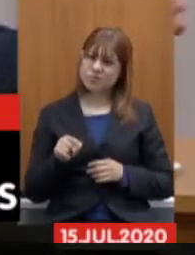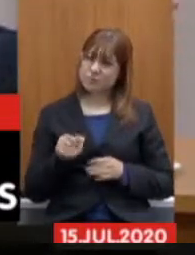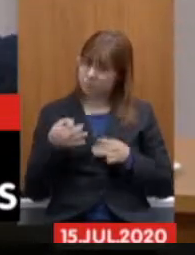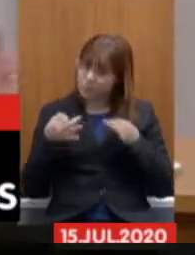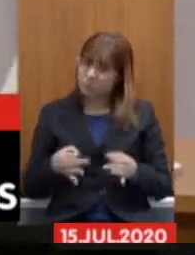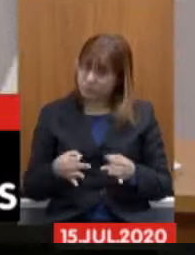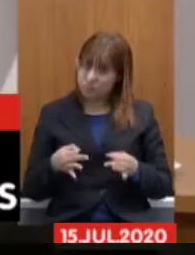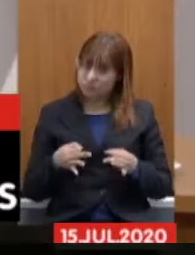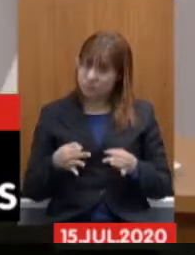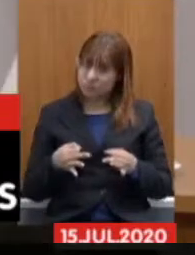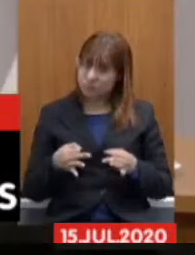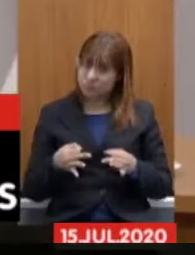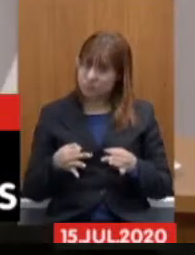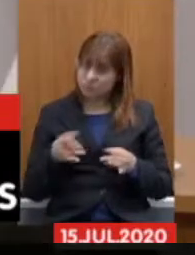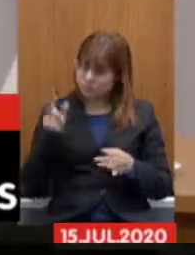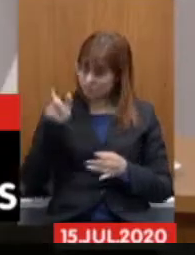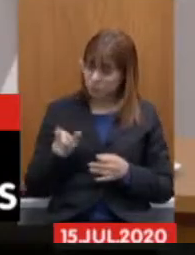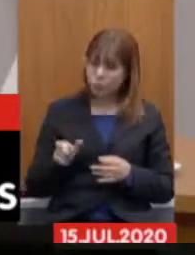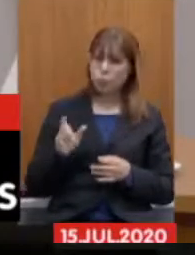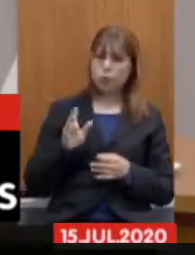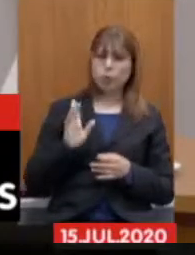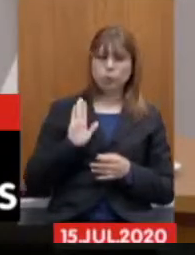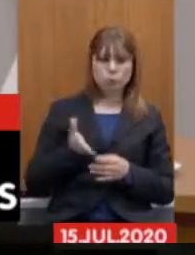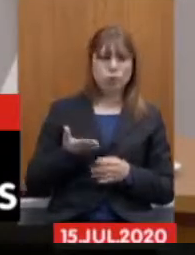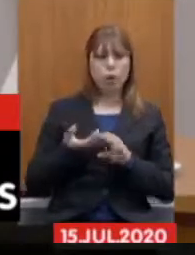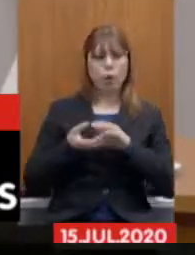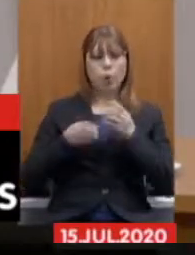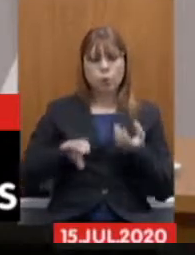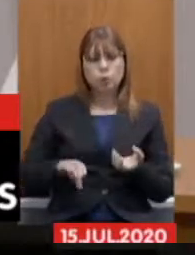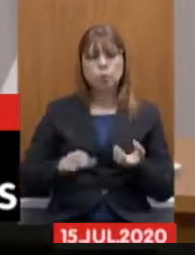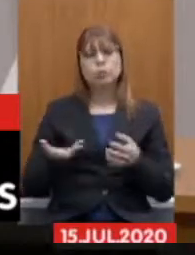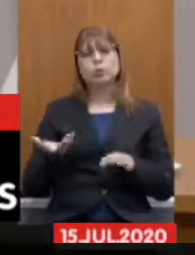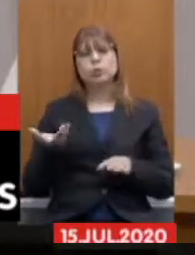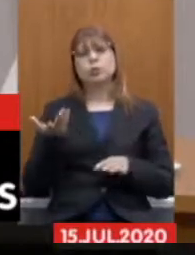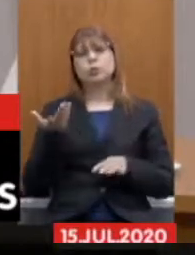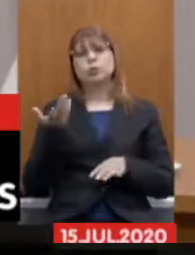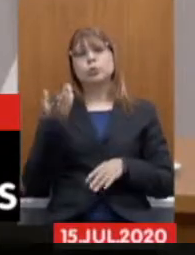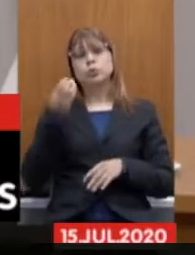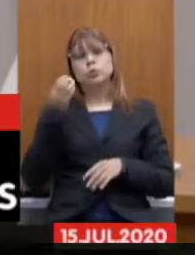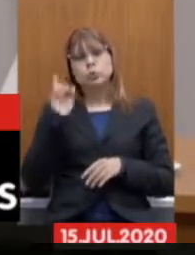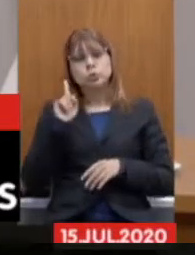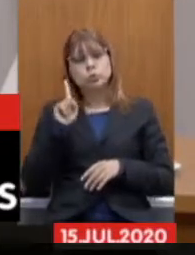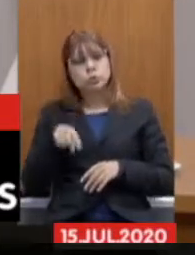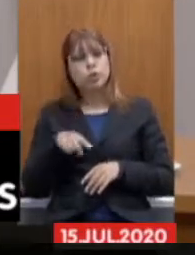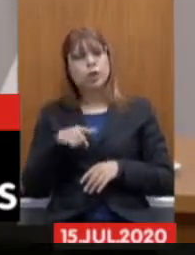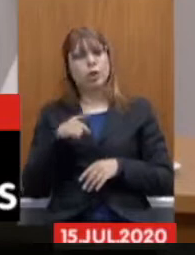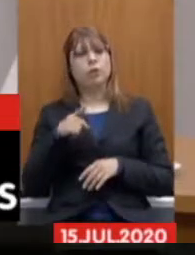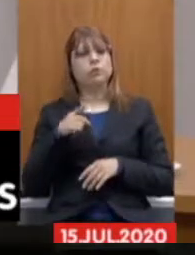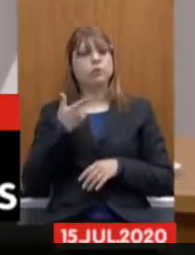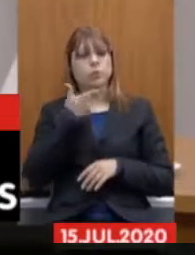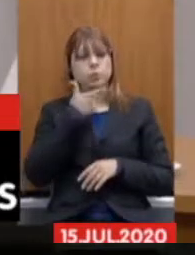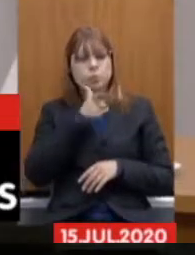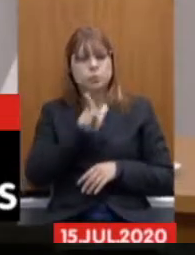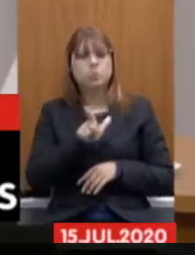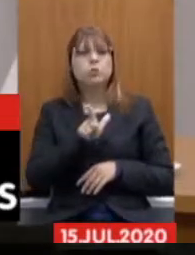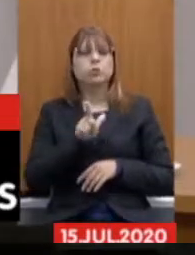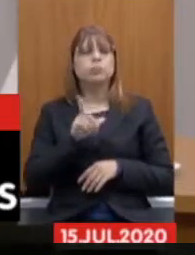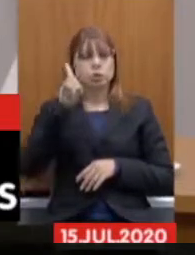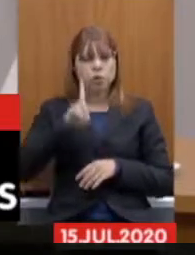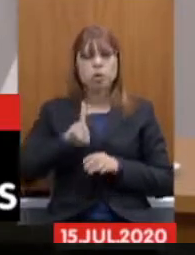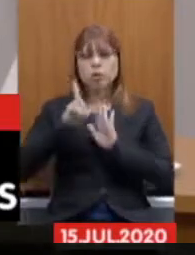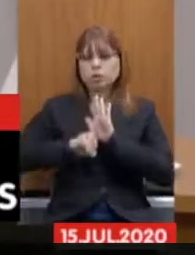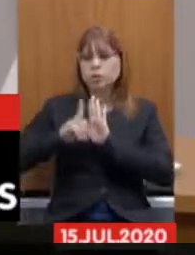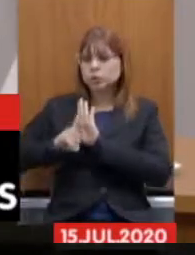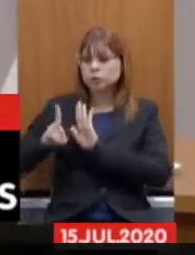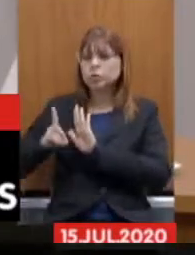justo isso cidadão que buscou um concurso público foi na meritocracia e de